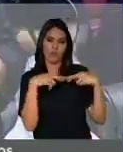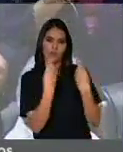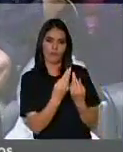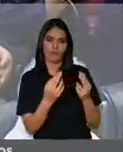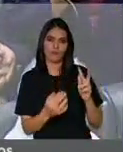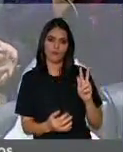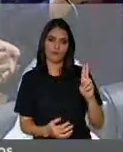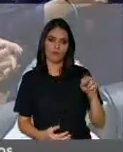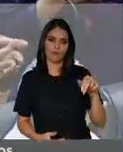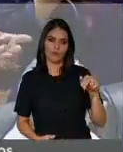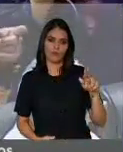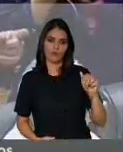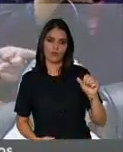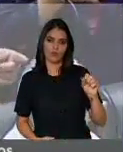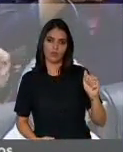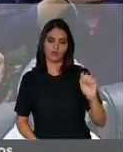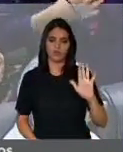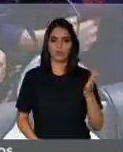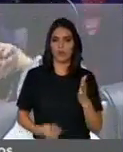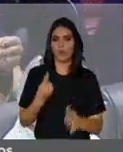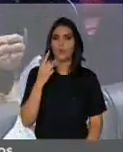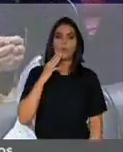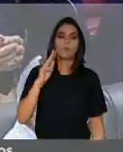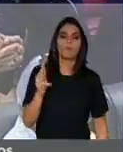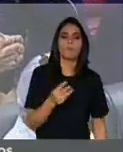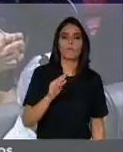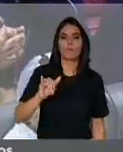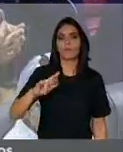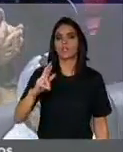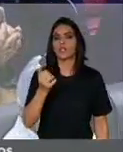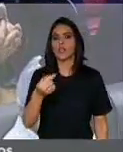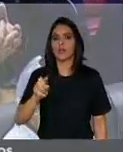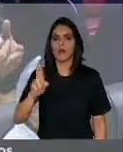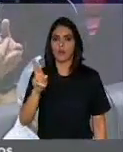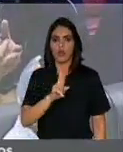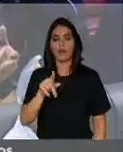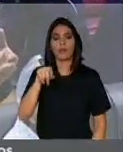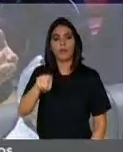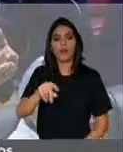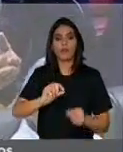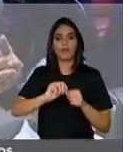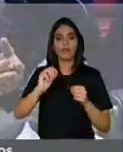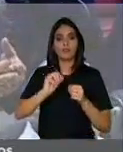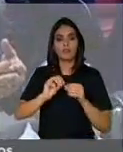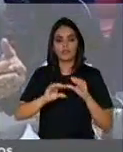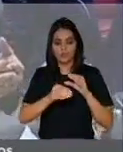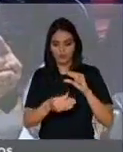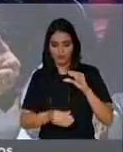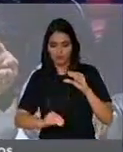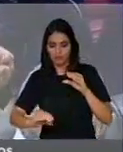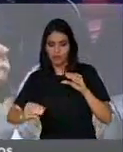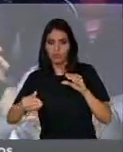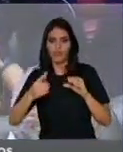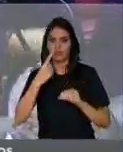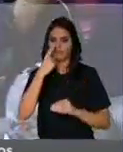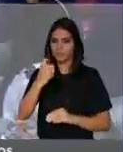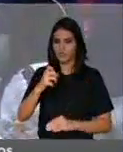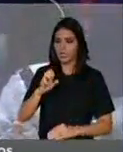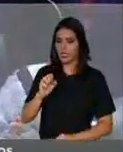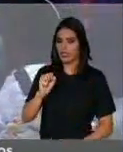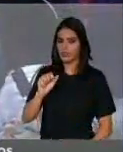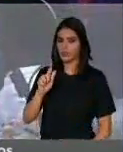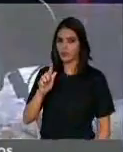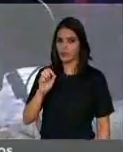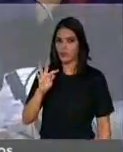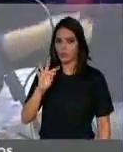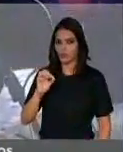emenda em torno de R$ 1 milhão para fazer o tratamento de esgoto da cidade de Indianópolis, que é um sonho